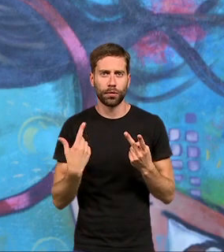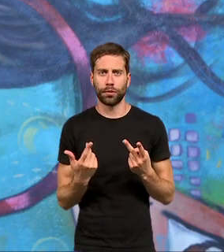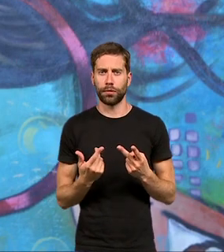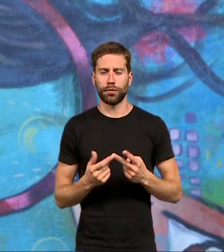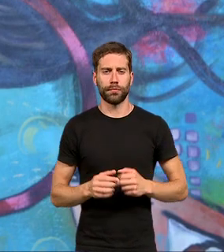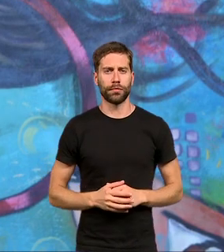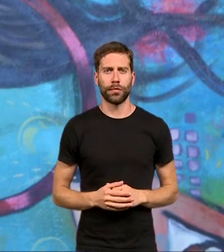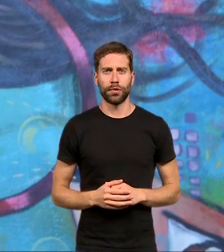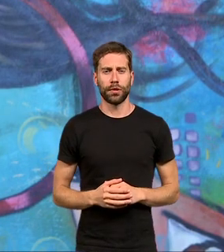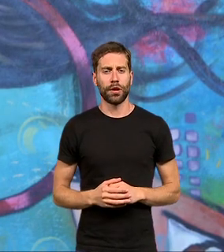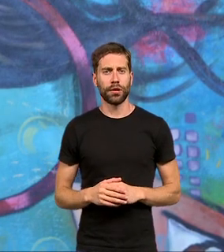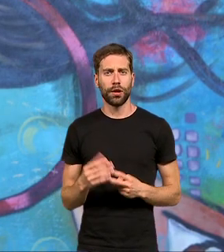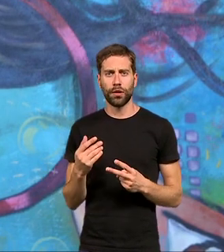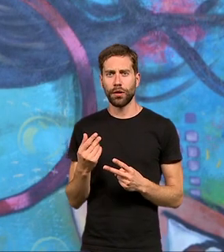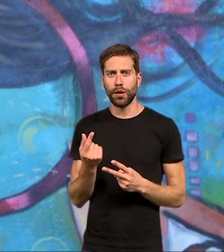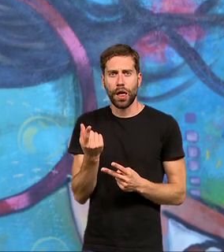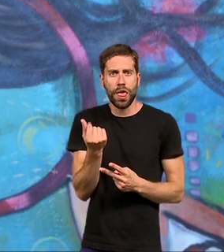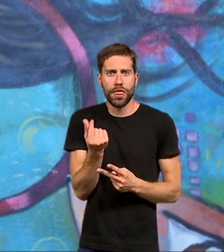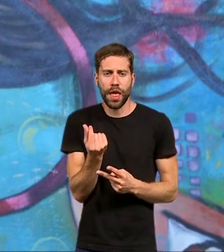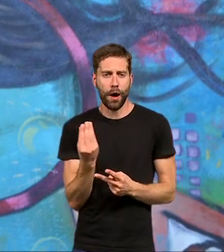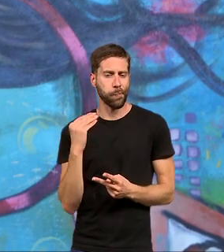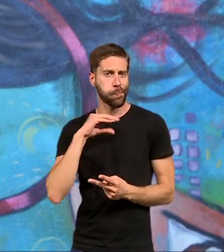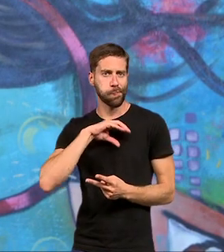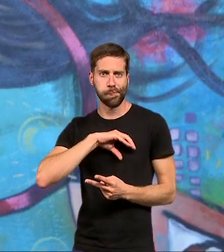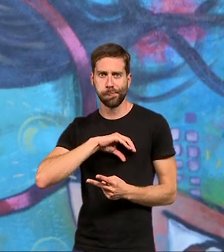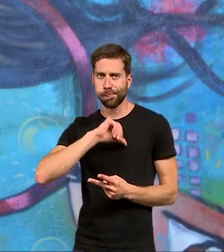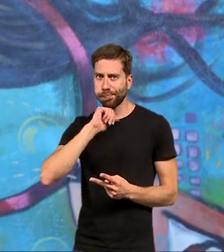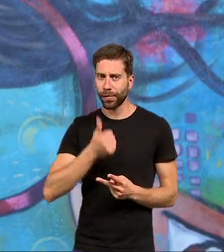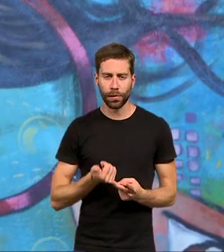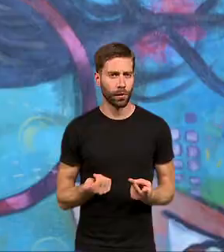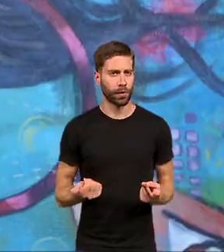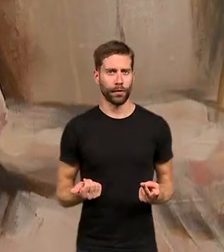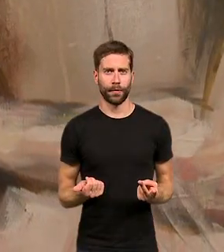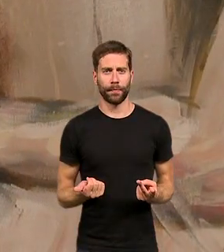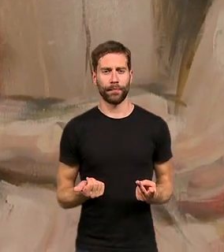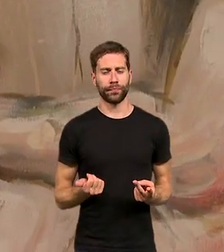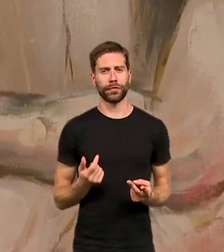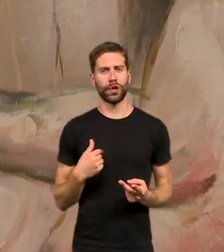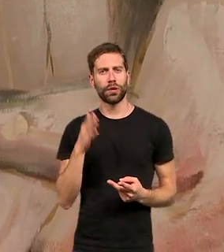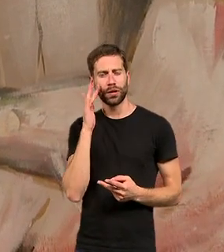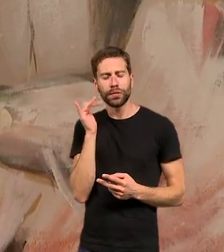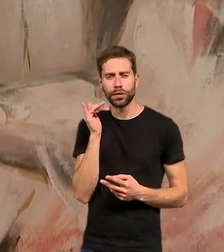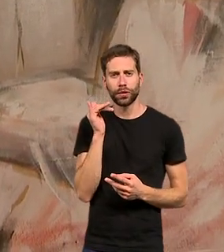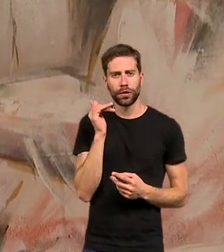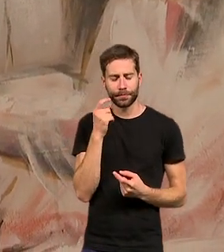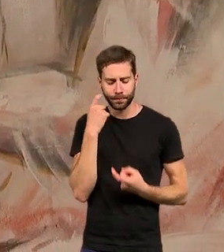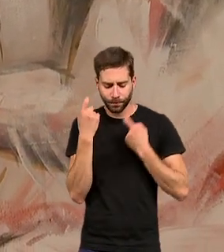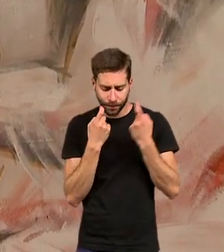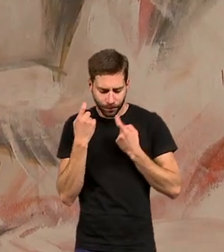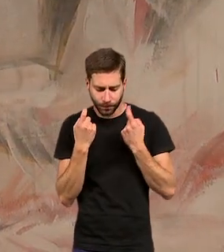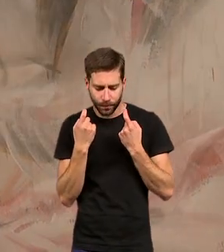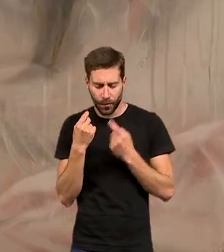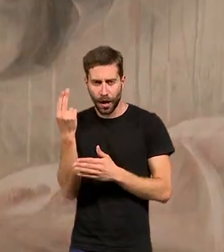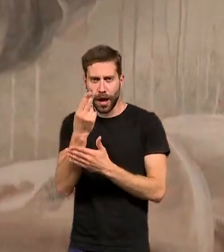uma forma de sustentabilidade e perdidas na vida. Eu tento-me sempre encontrar e é nas artes que